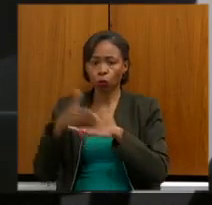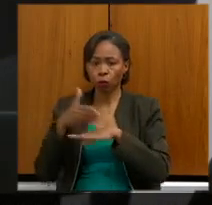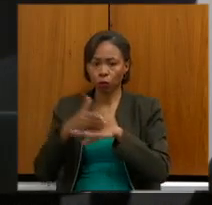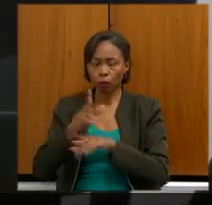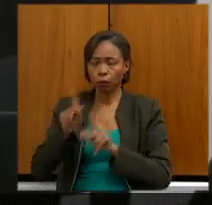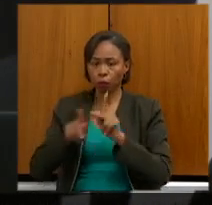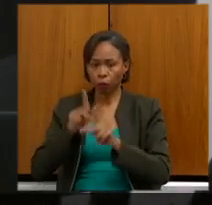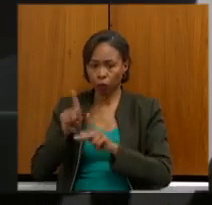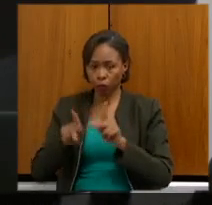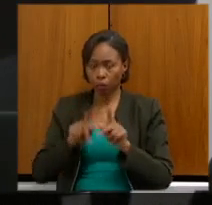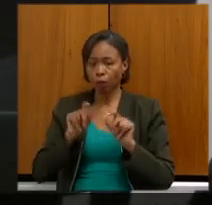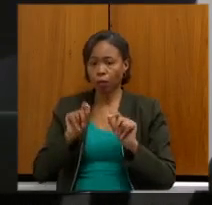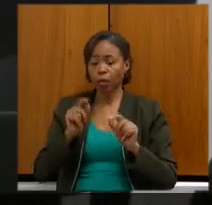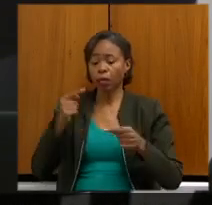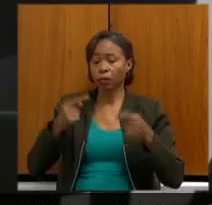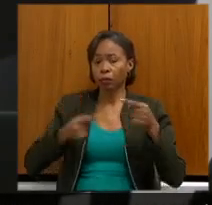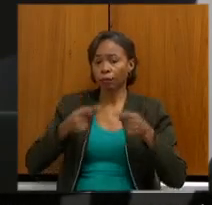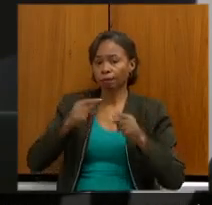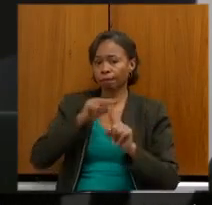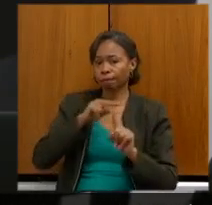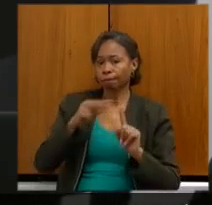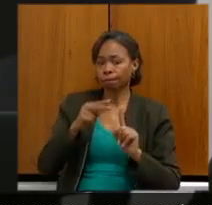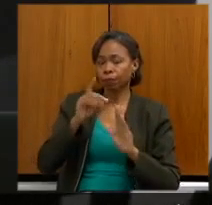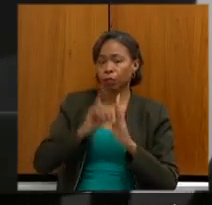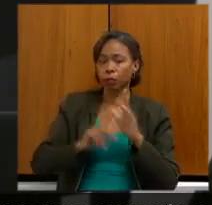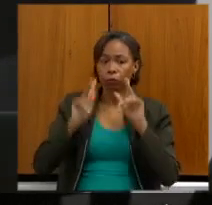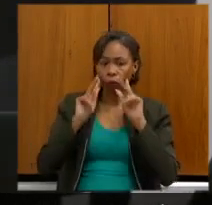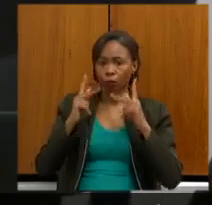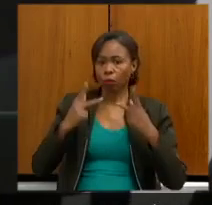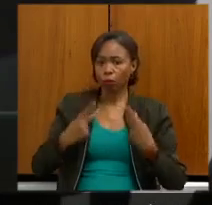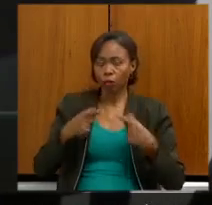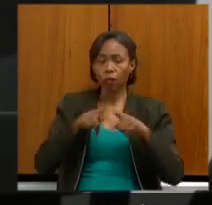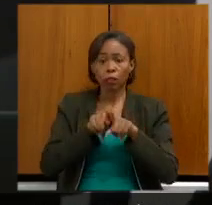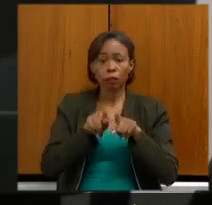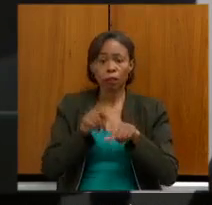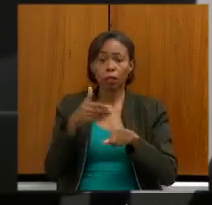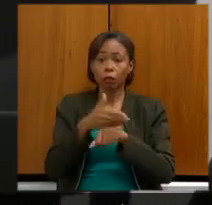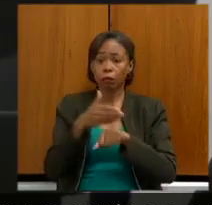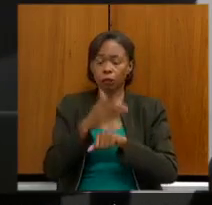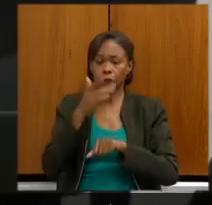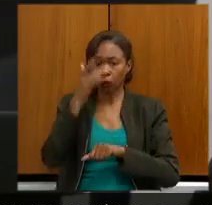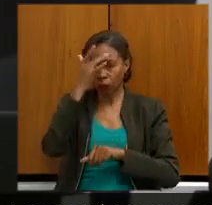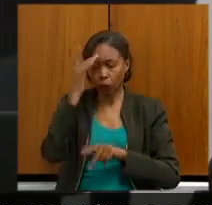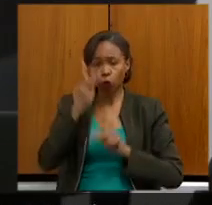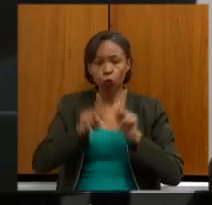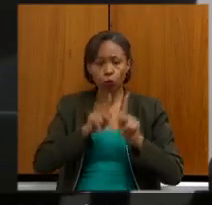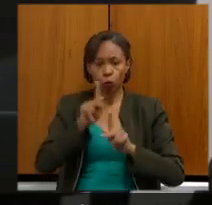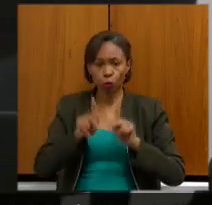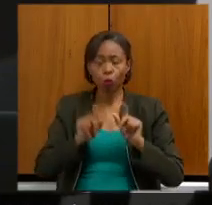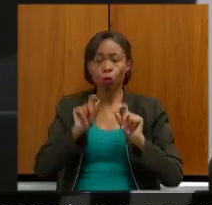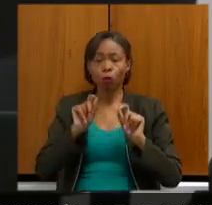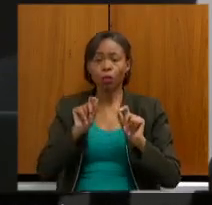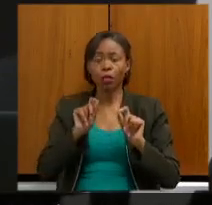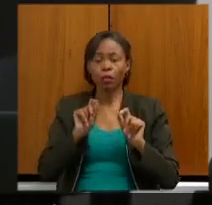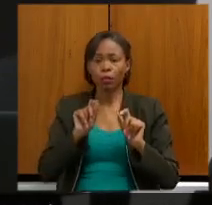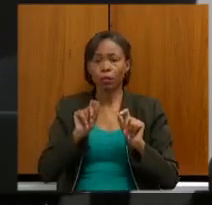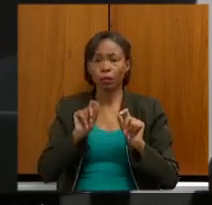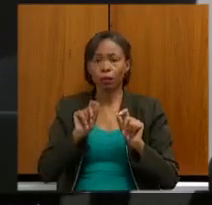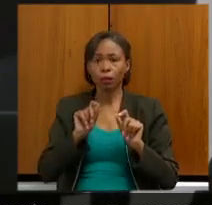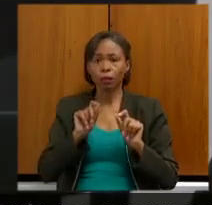Participação Popular para debater a respeito de direitos humanos EA Participação Popular na desativação